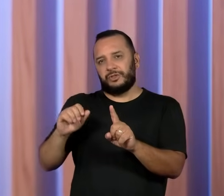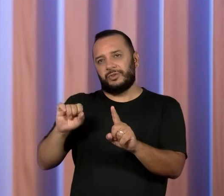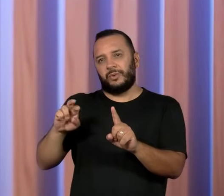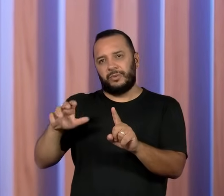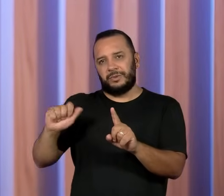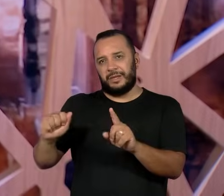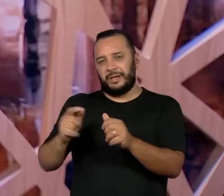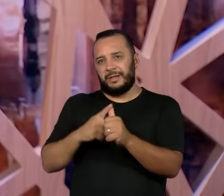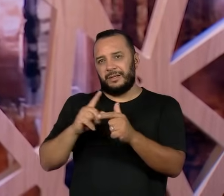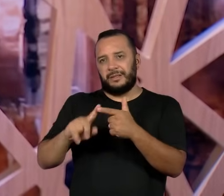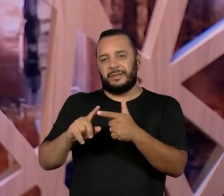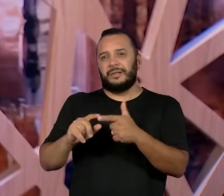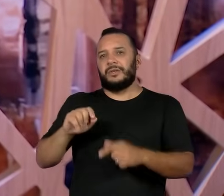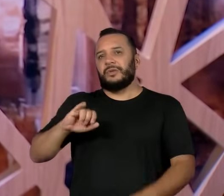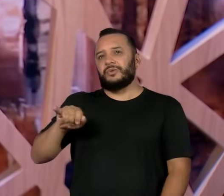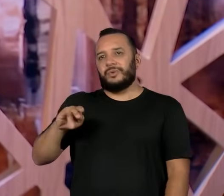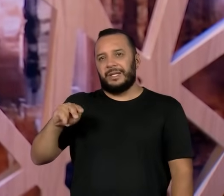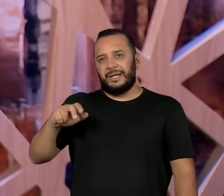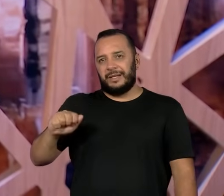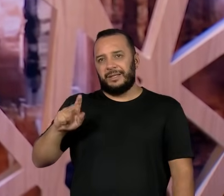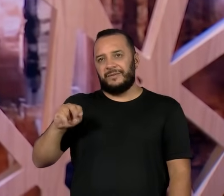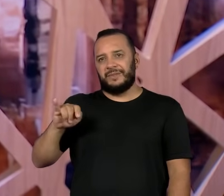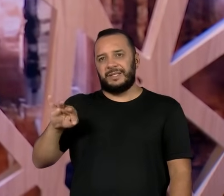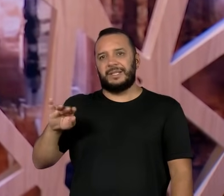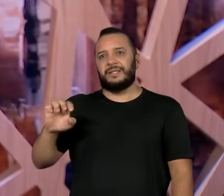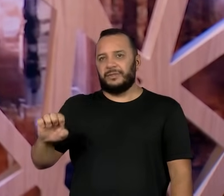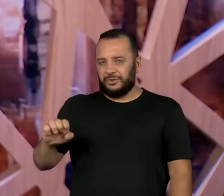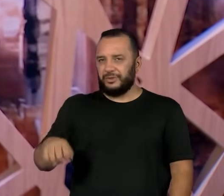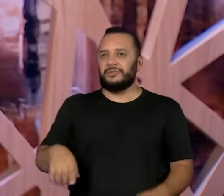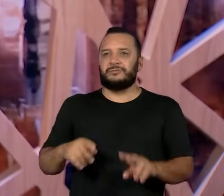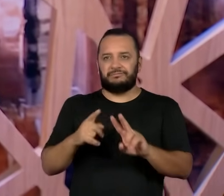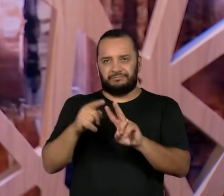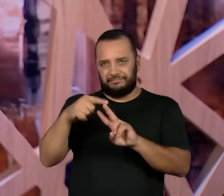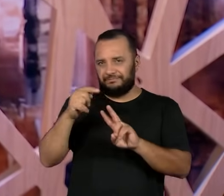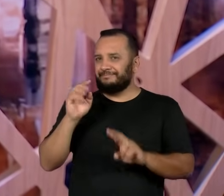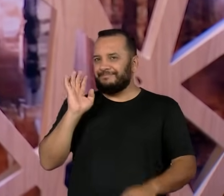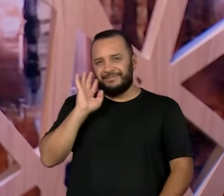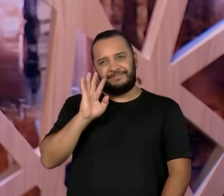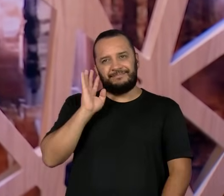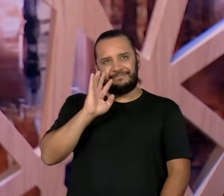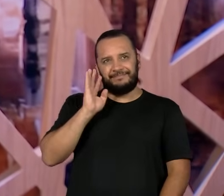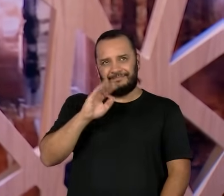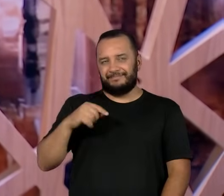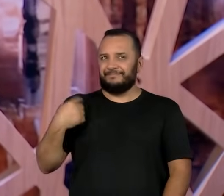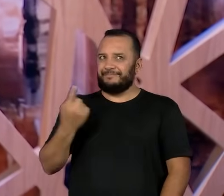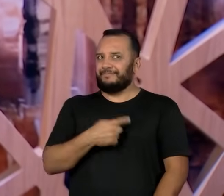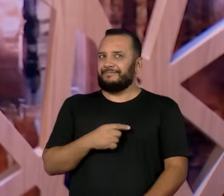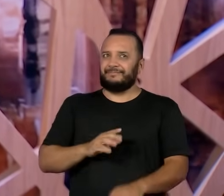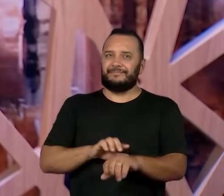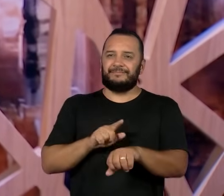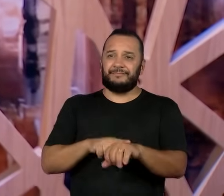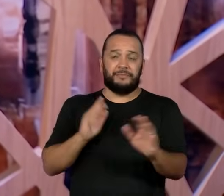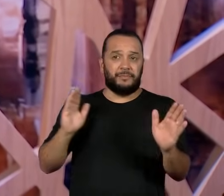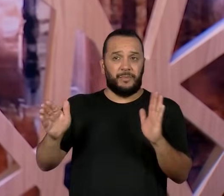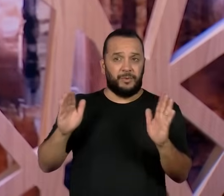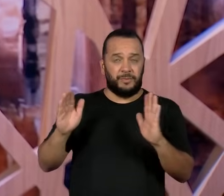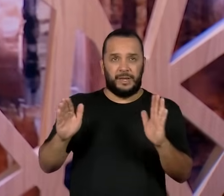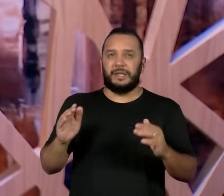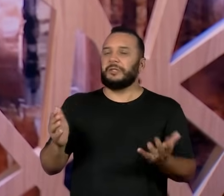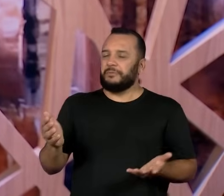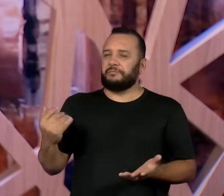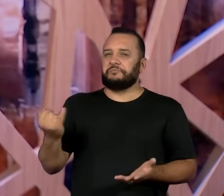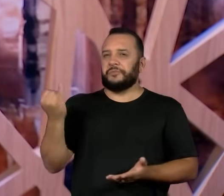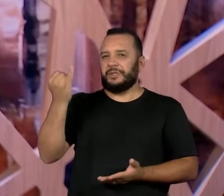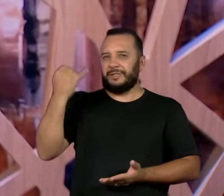Vicente, que também é uma obra, assim, uma preciosidade. Então, muito legal estar aqui comemorando esse momento, que já é um momento de muito